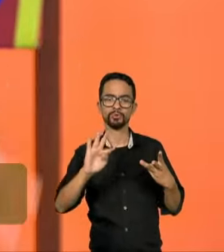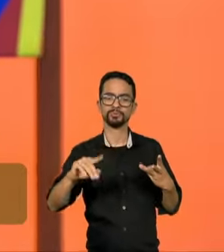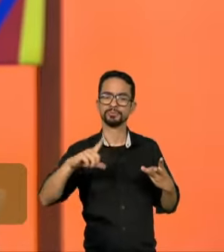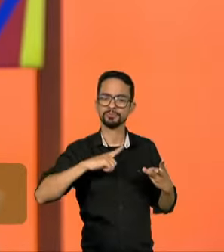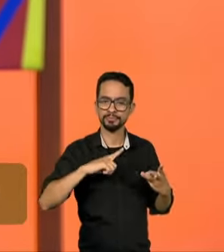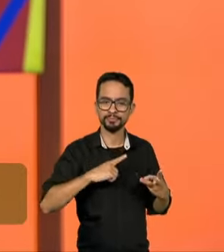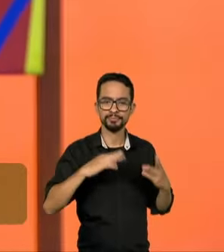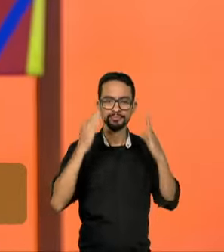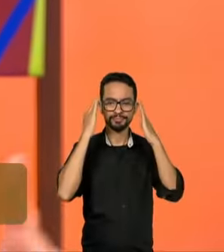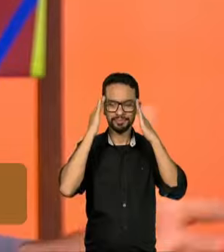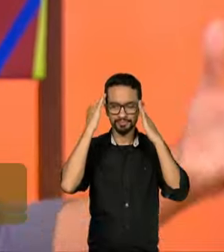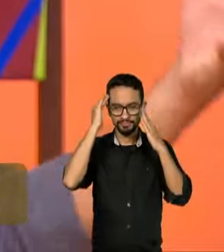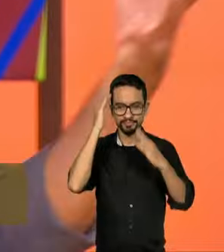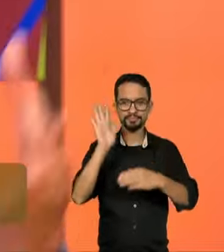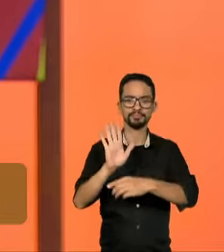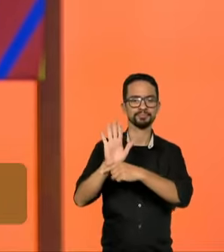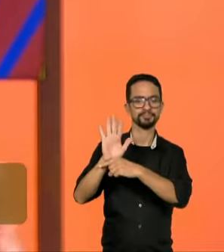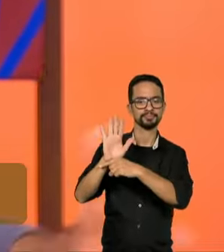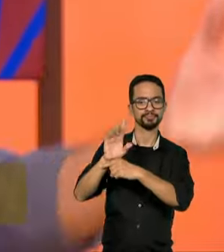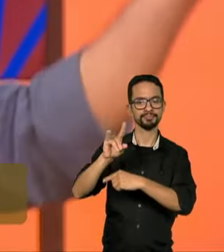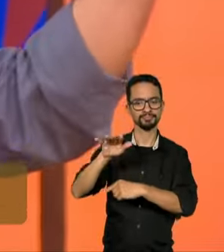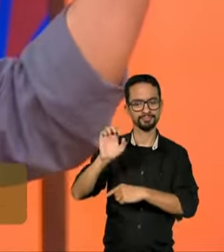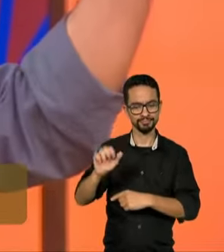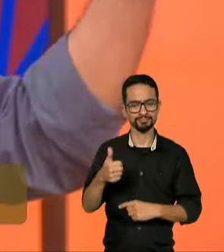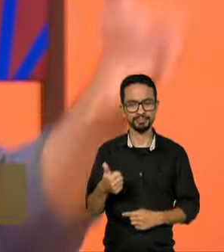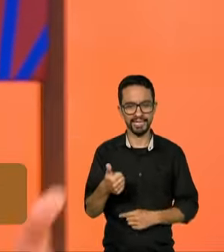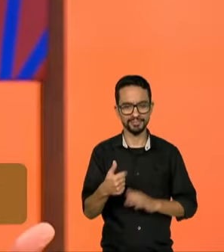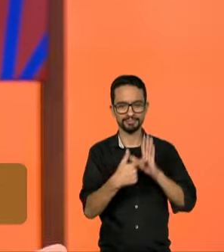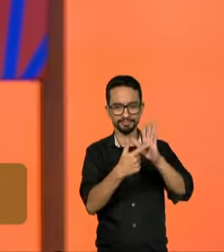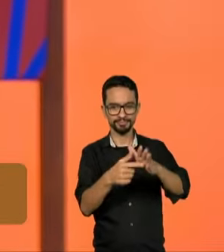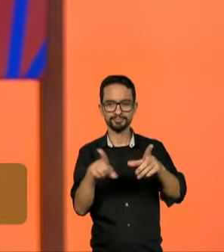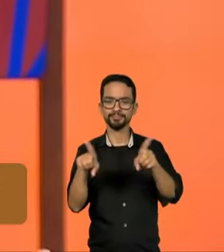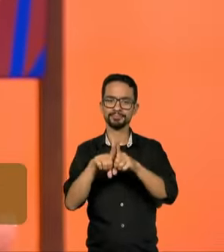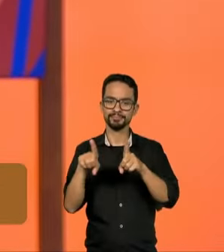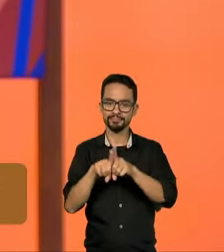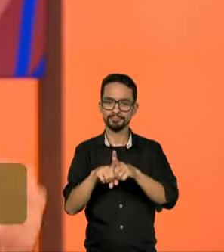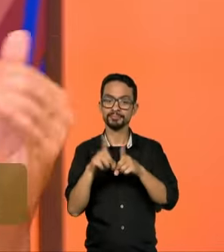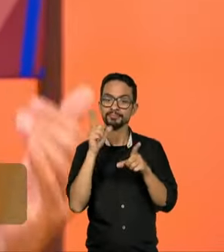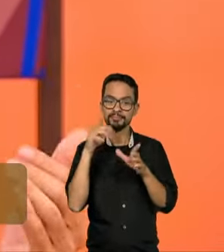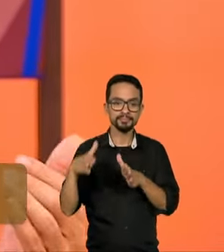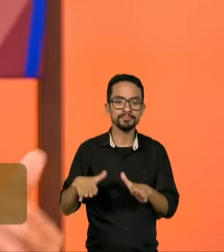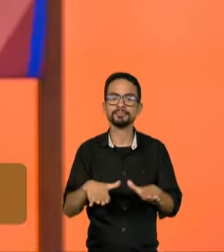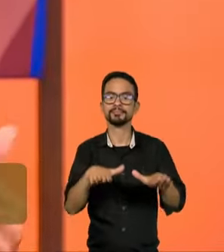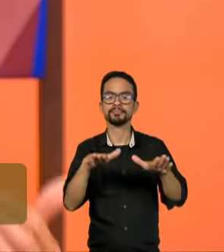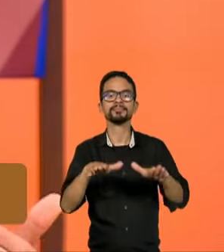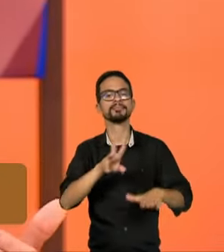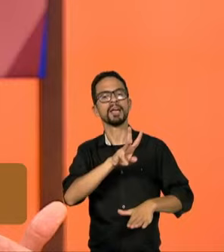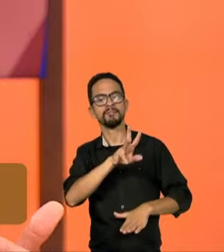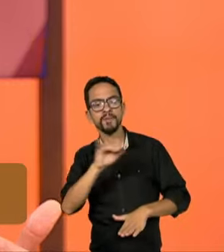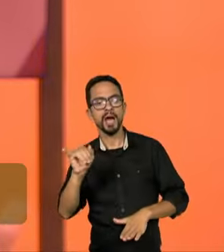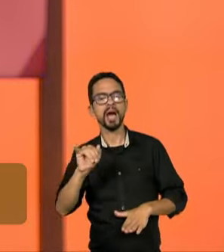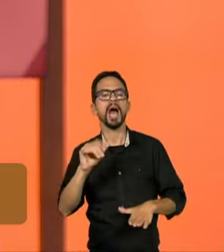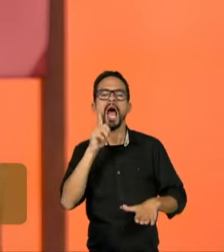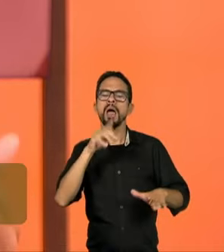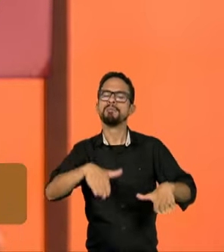É Baixada. A geografia diz que a água vai toda correr para ali. Aquilo ali vai alagar, vai